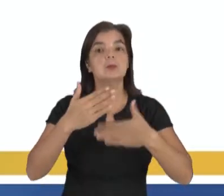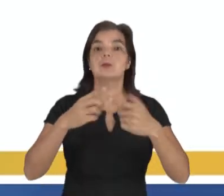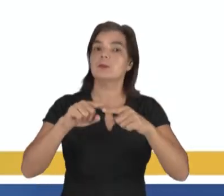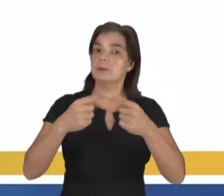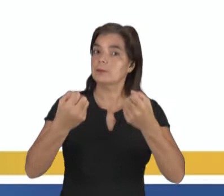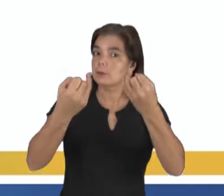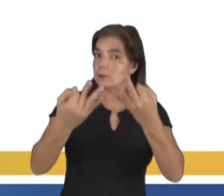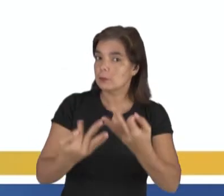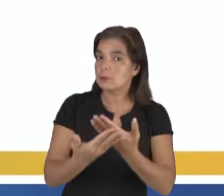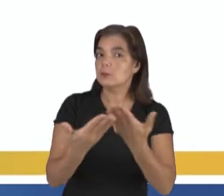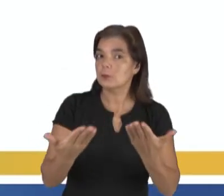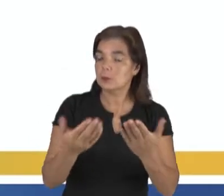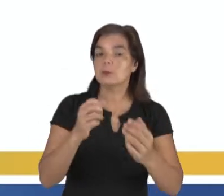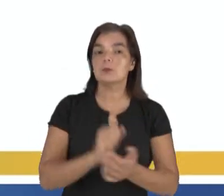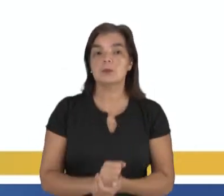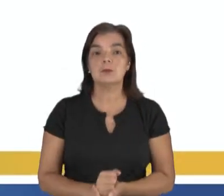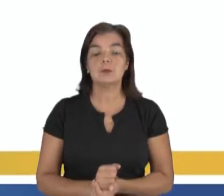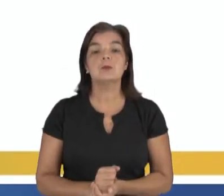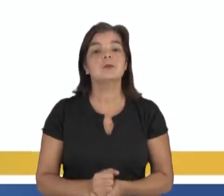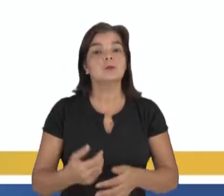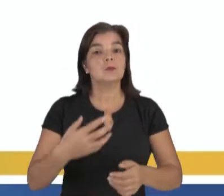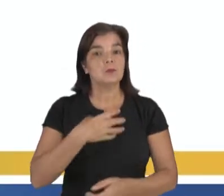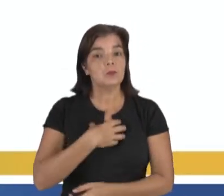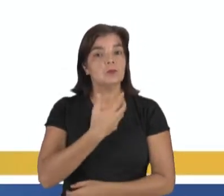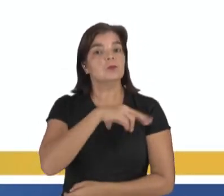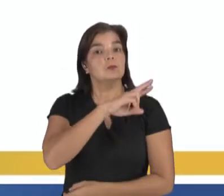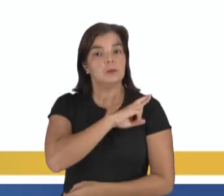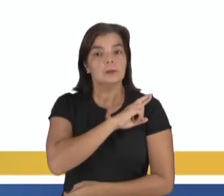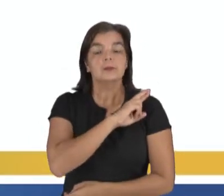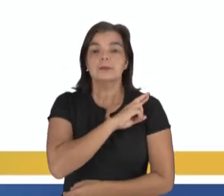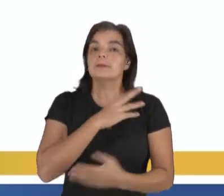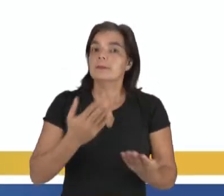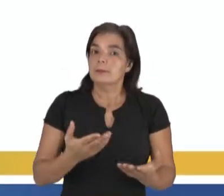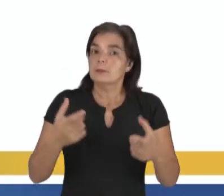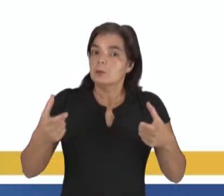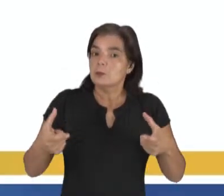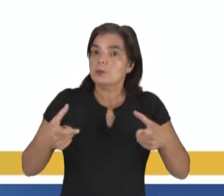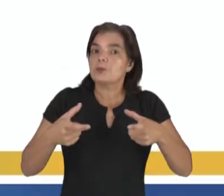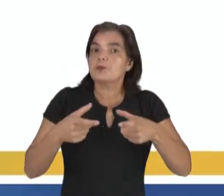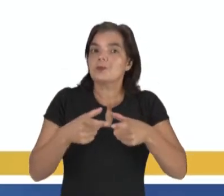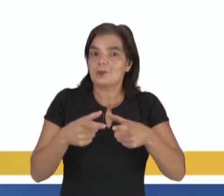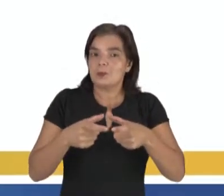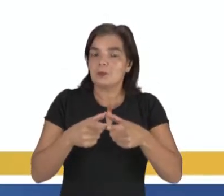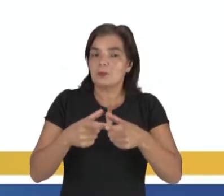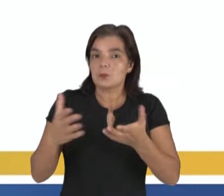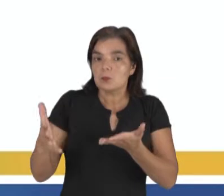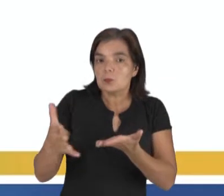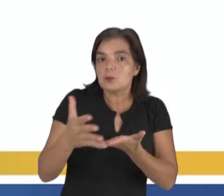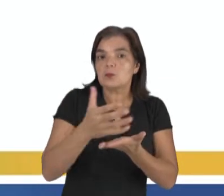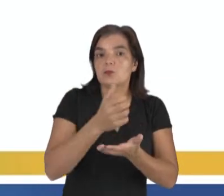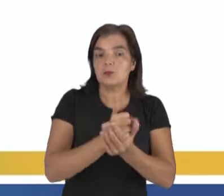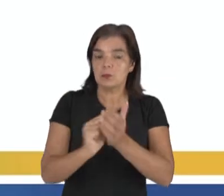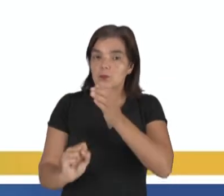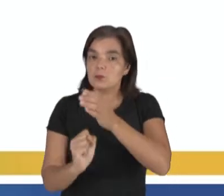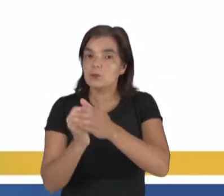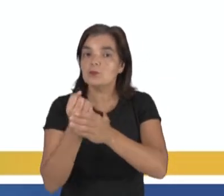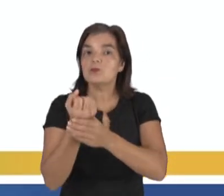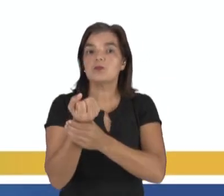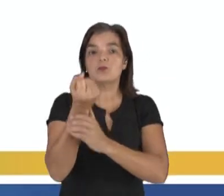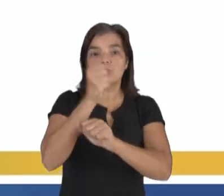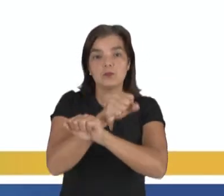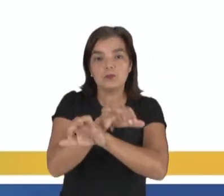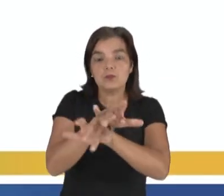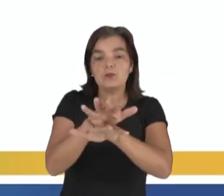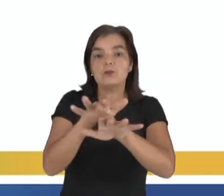mas como eu já falei para vocês, de uma forma responsável. Então, eu reduzo a retirada de matérias-primas e